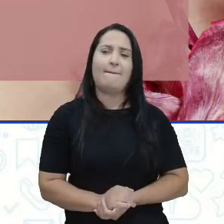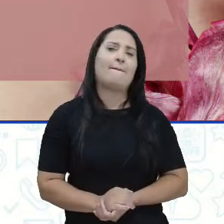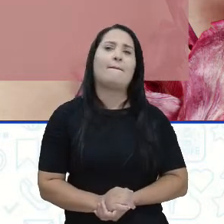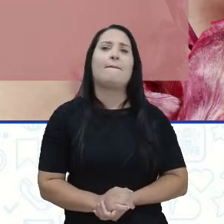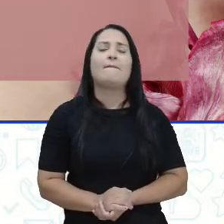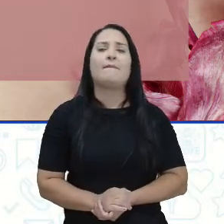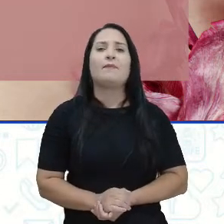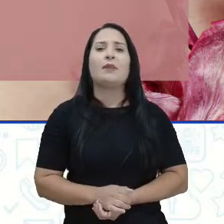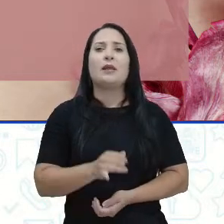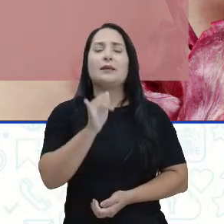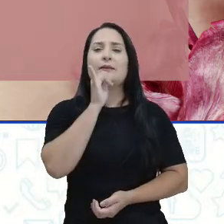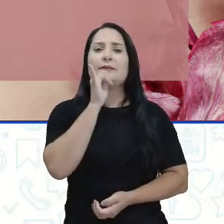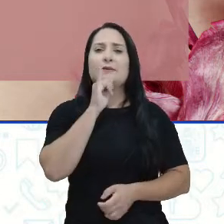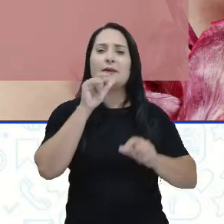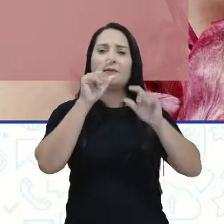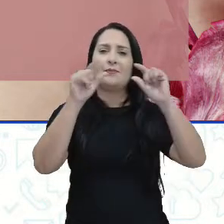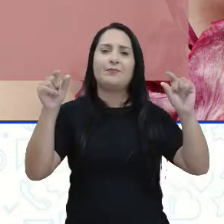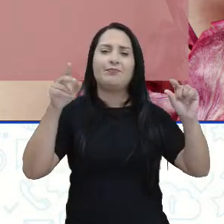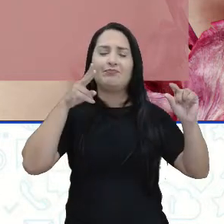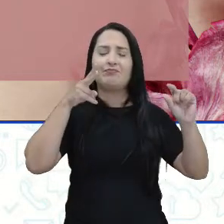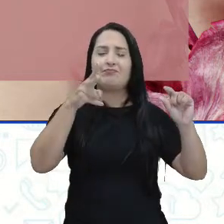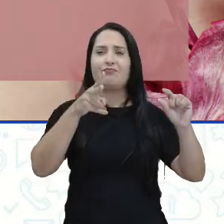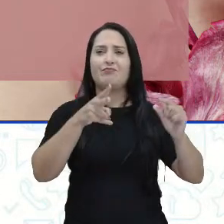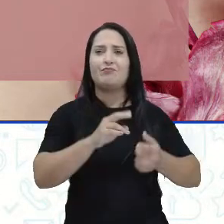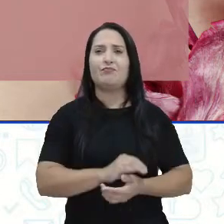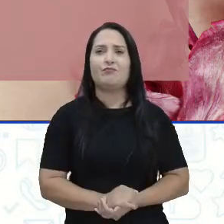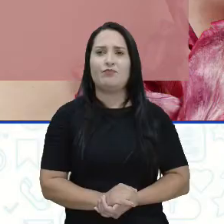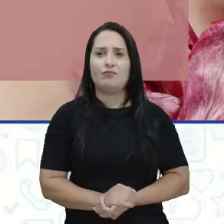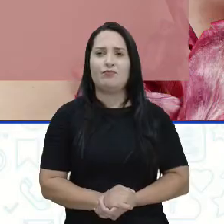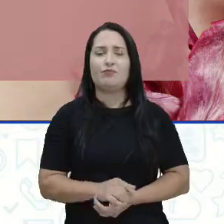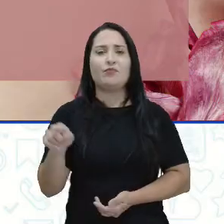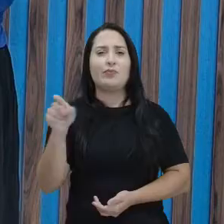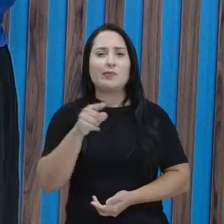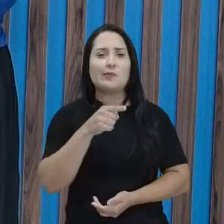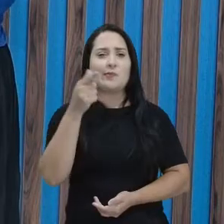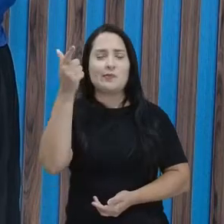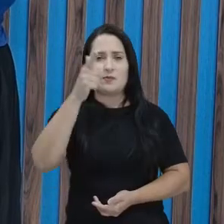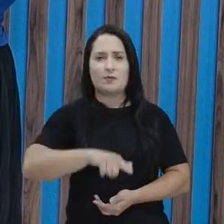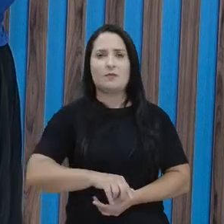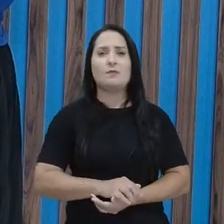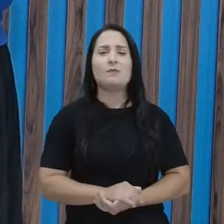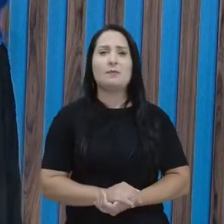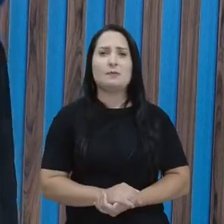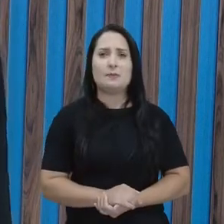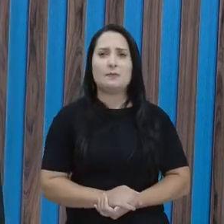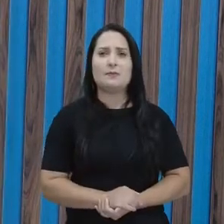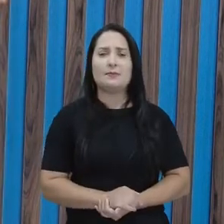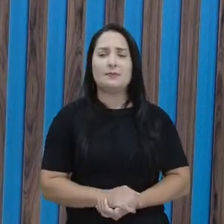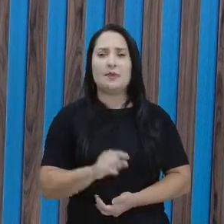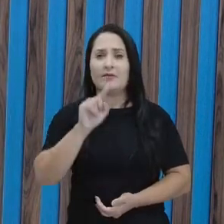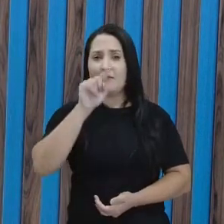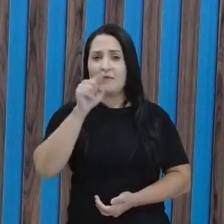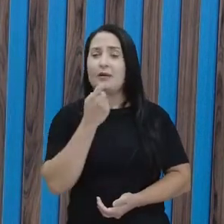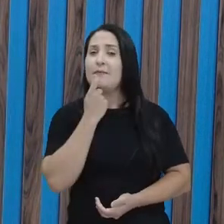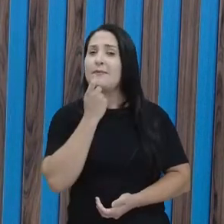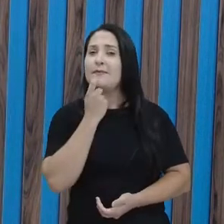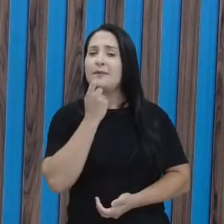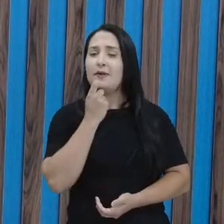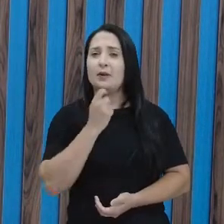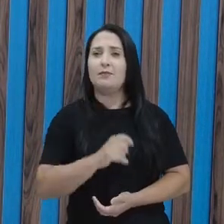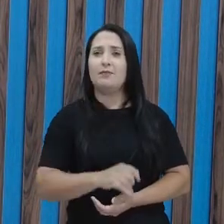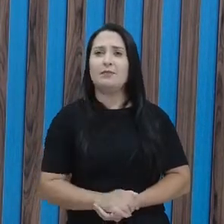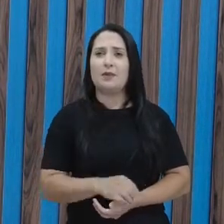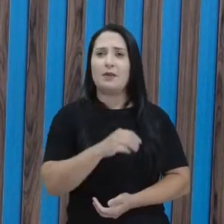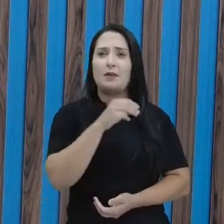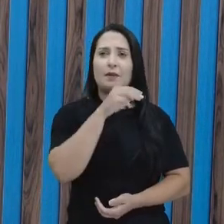o exemplo destacado e, né, enfim, mas ó, para vocês verem de novo, botei a vírgulazinha em vermelho, Maria